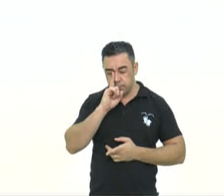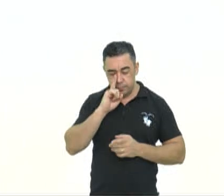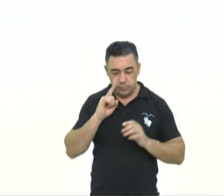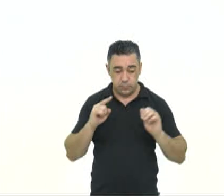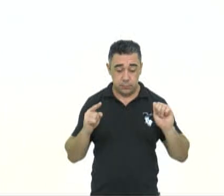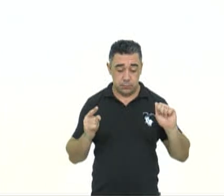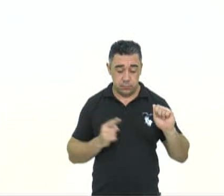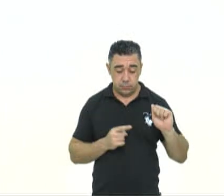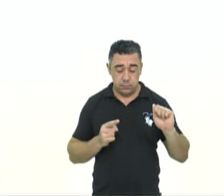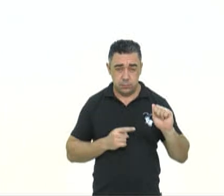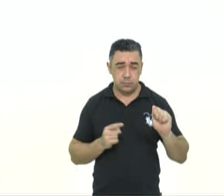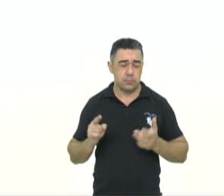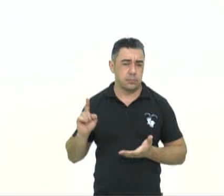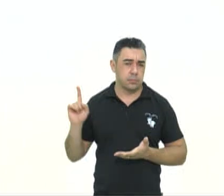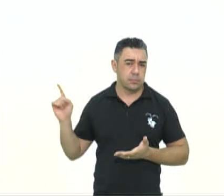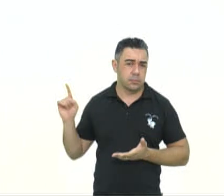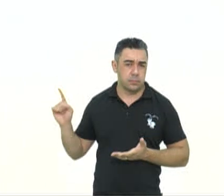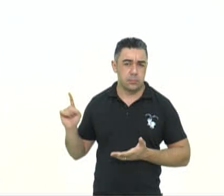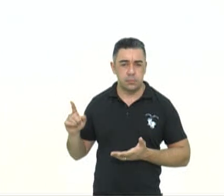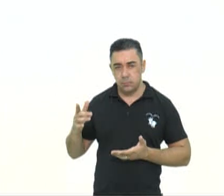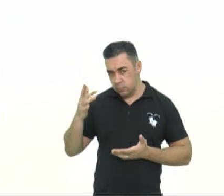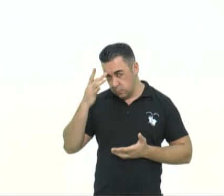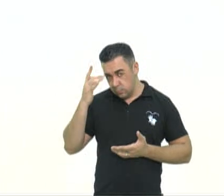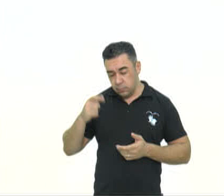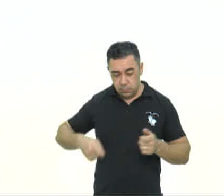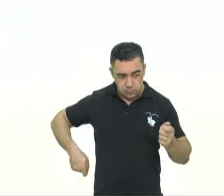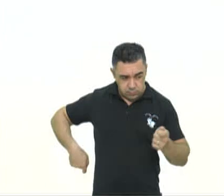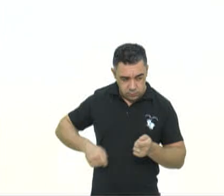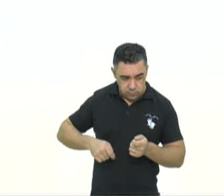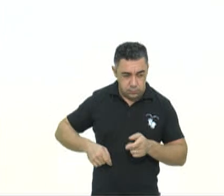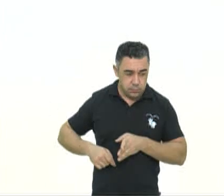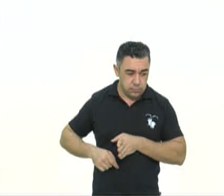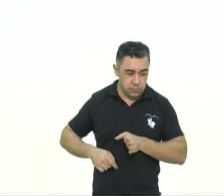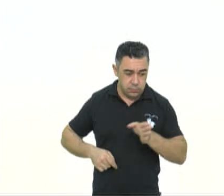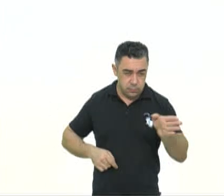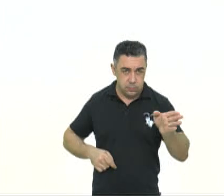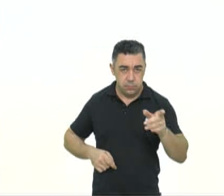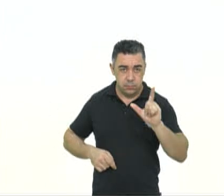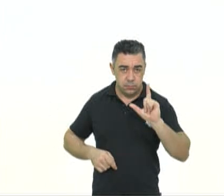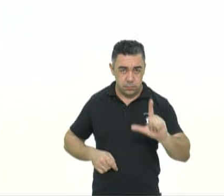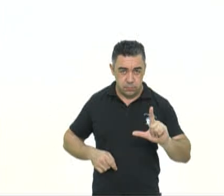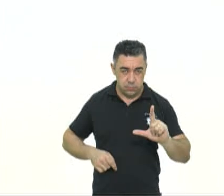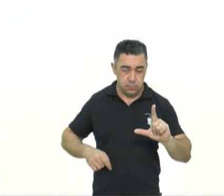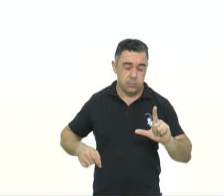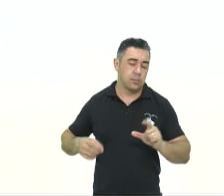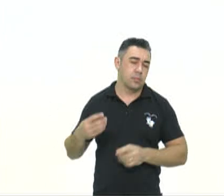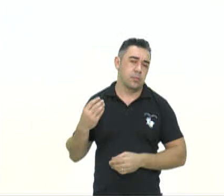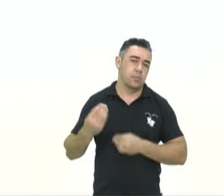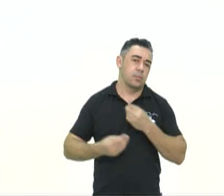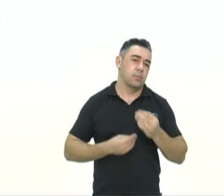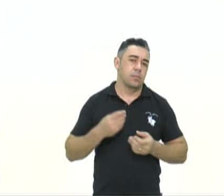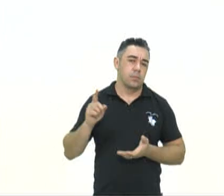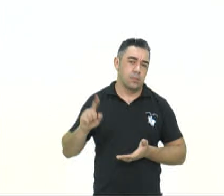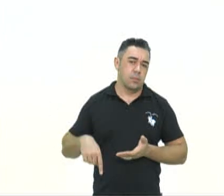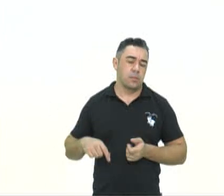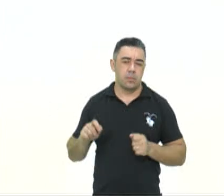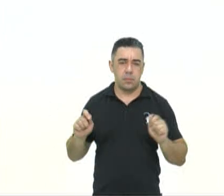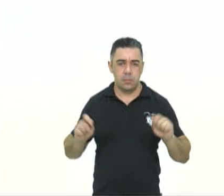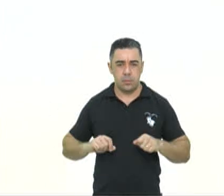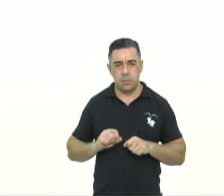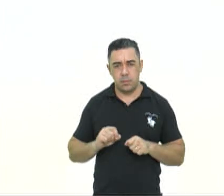A, esse jogador lançará a bola branca até o ponto L, de modo que a mesma